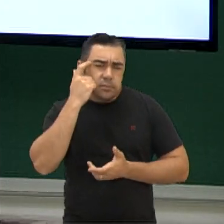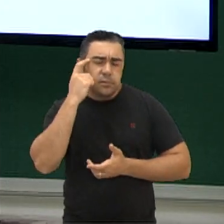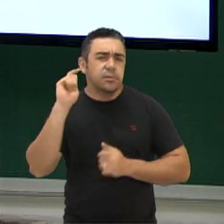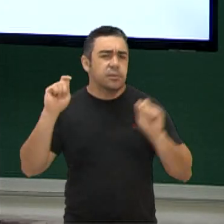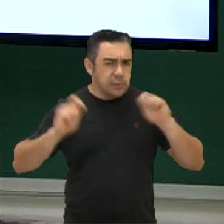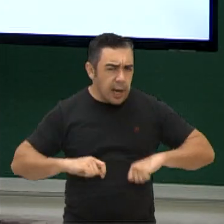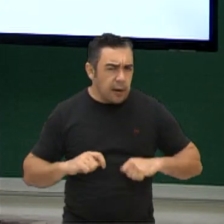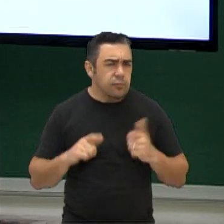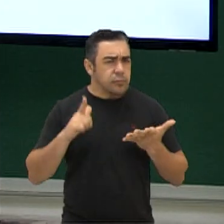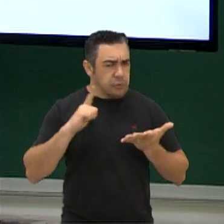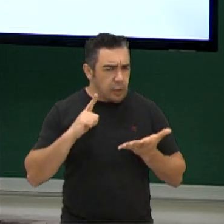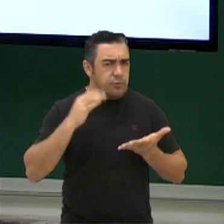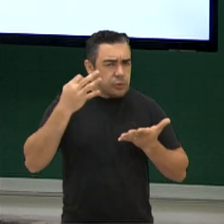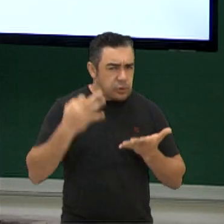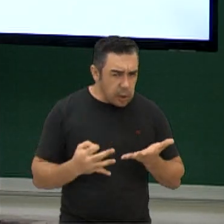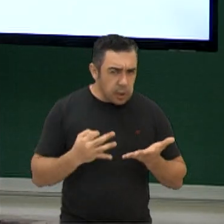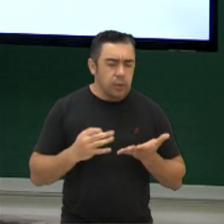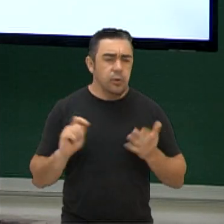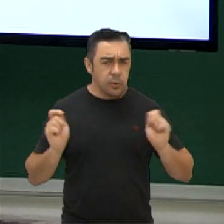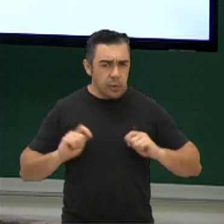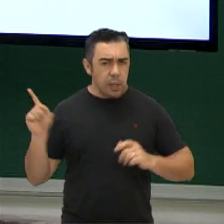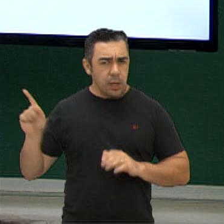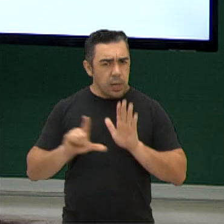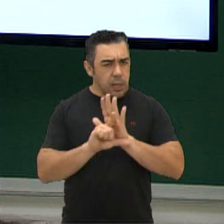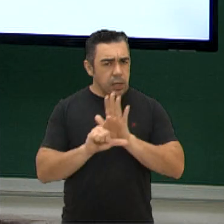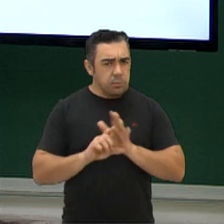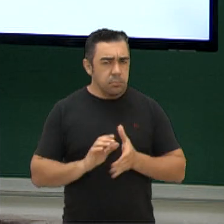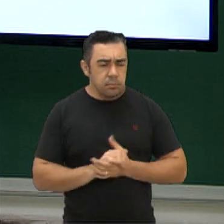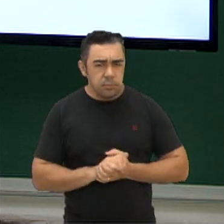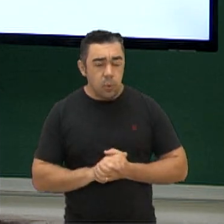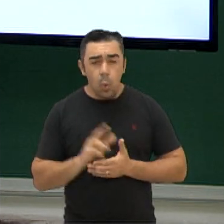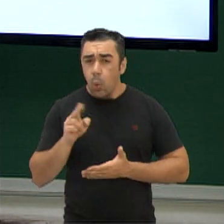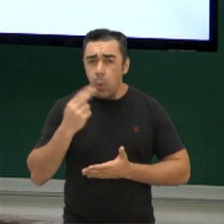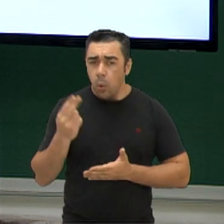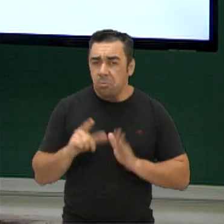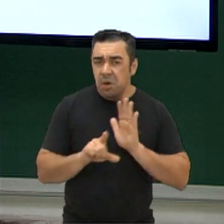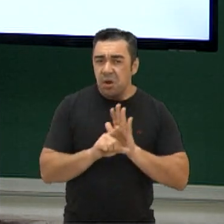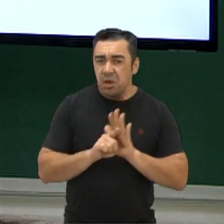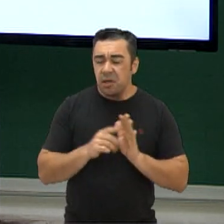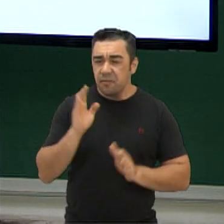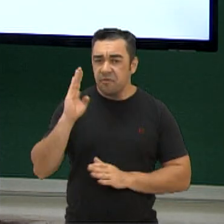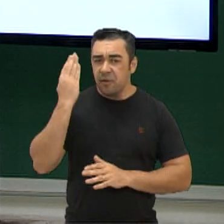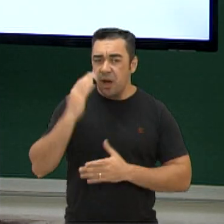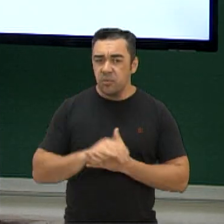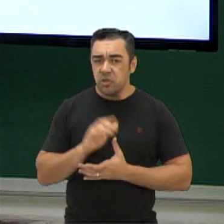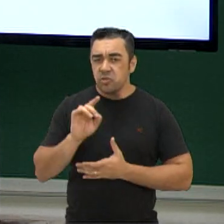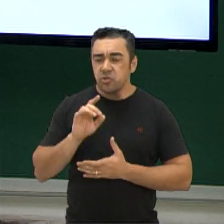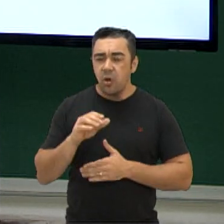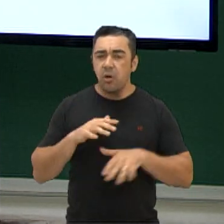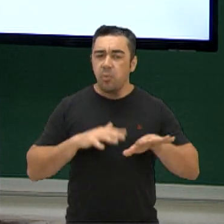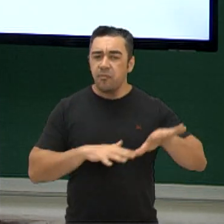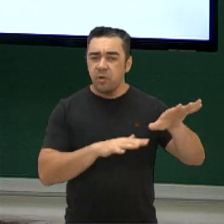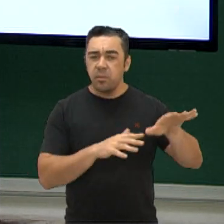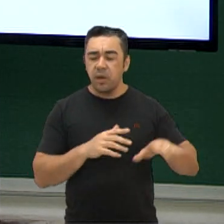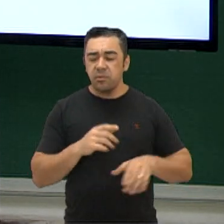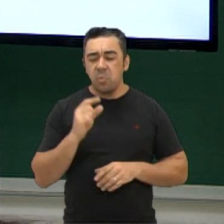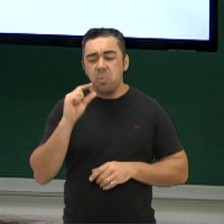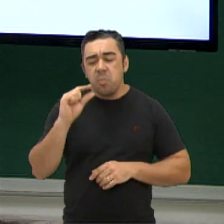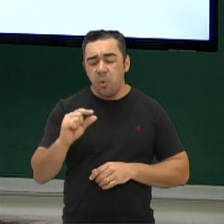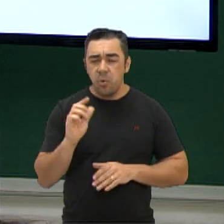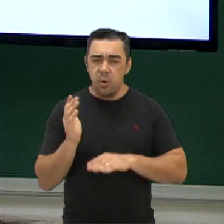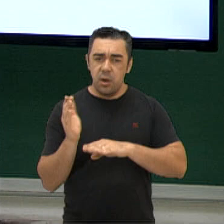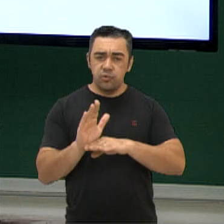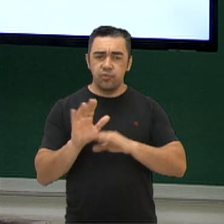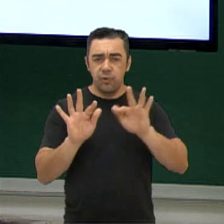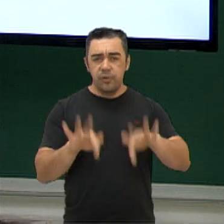uma eficácia grande com a aplicação dessa lei? Ou era mais uma lei da campanha abolicionista que pouco contribuiu com o